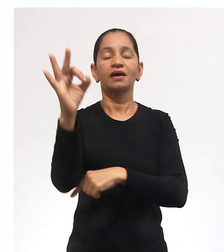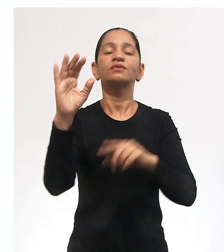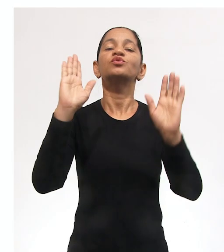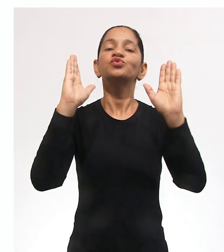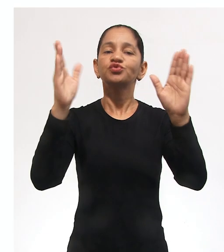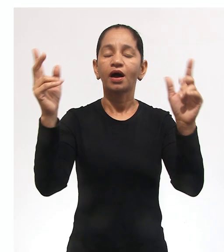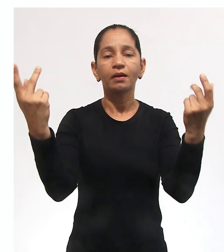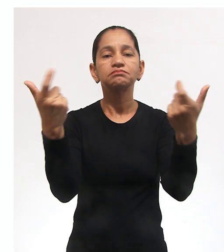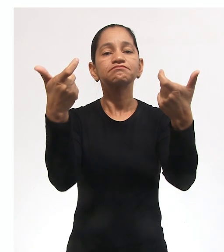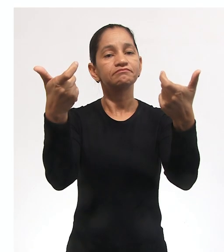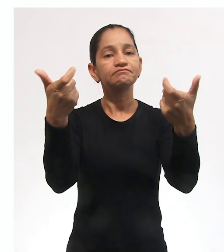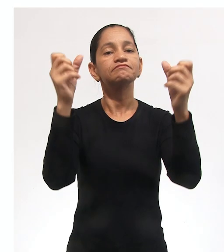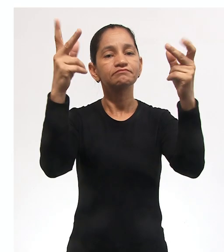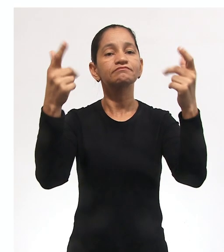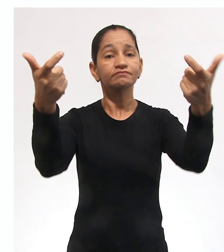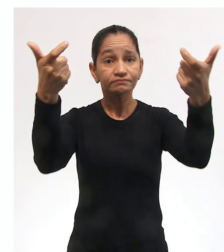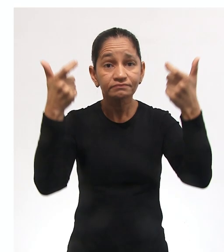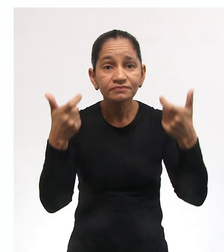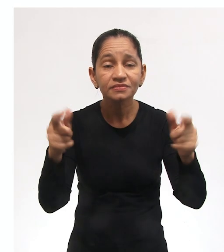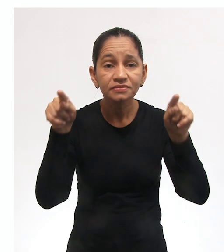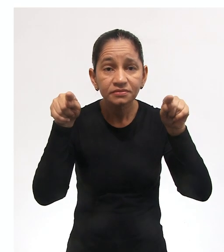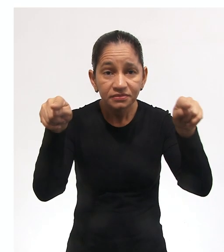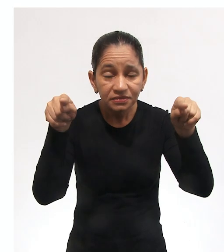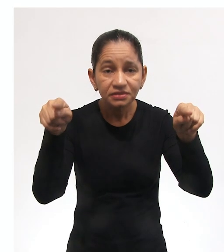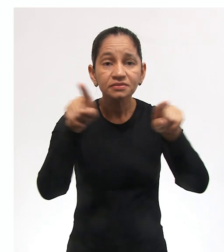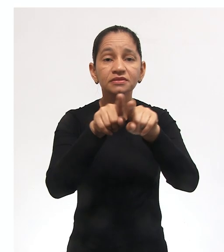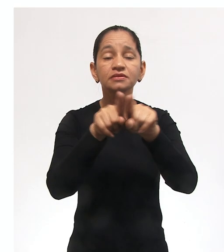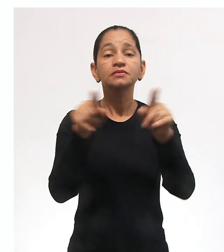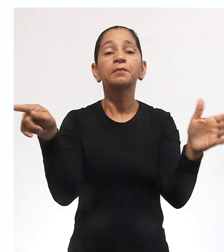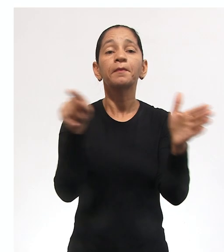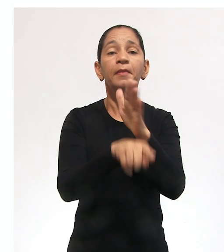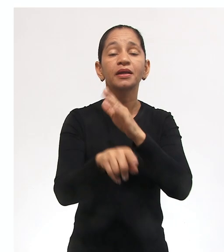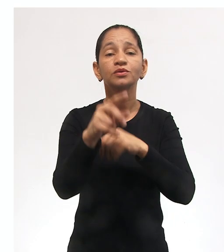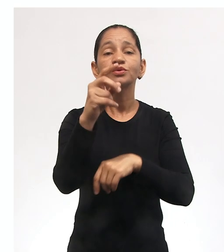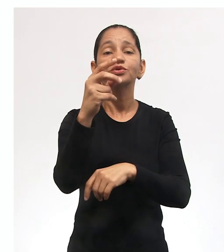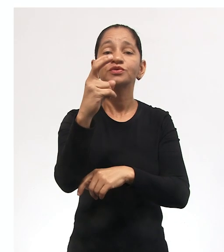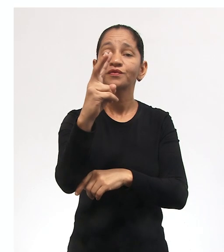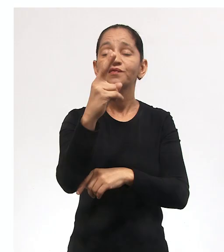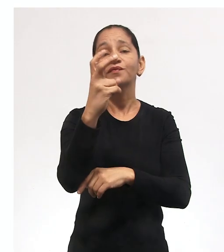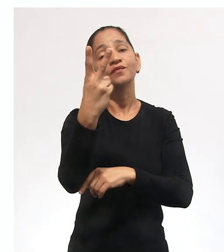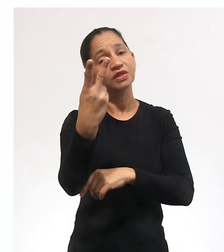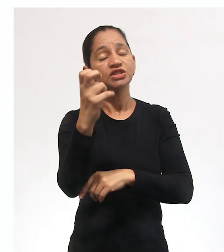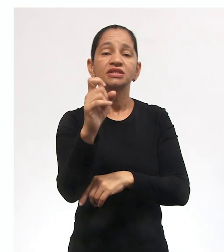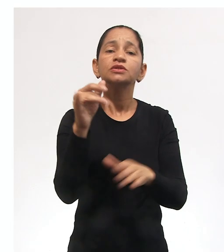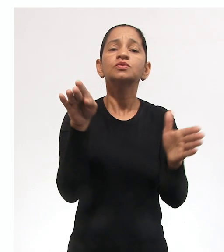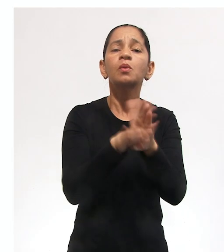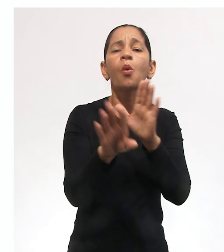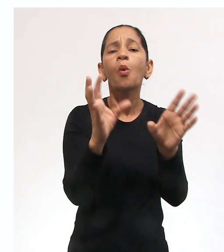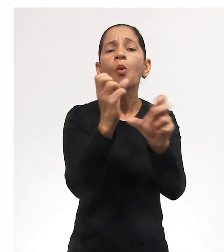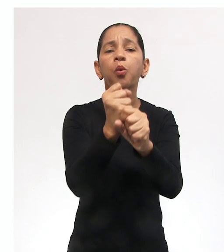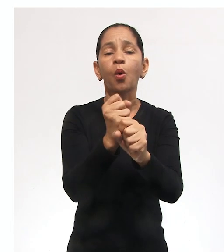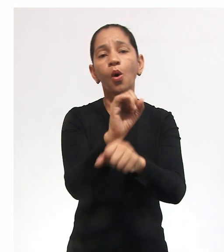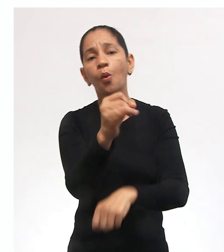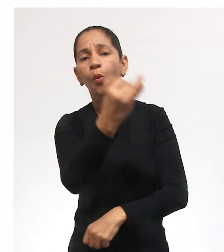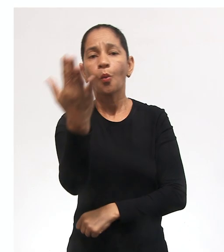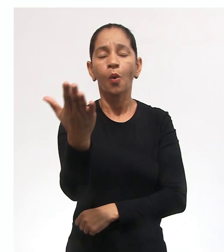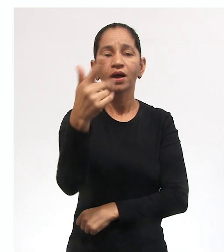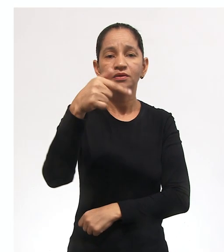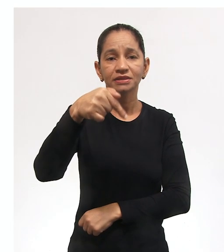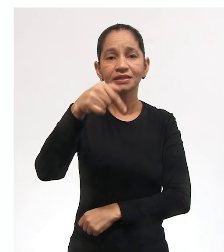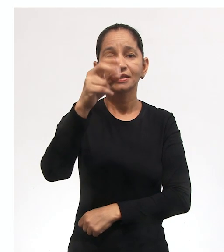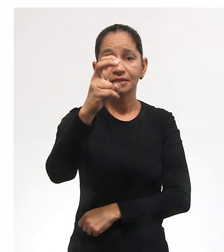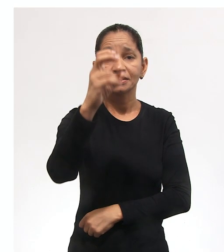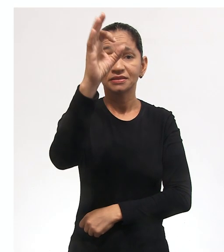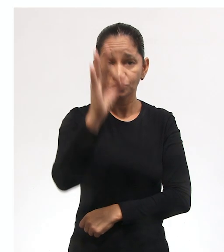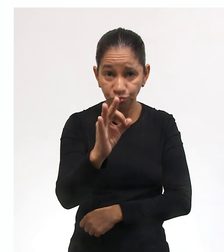desconto que eu vou ter. E aí a gente faz 100% menos 25%, 75%. Aqui, quando eu